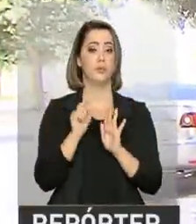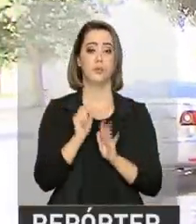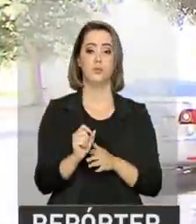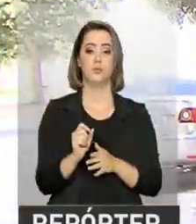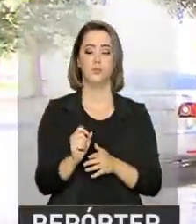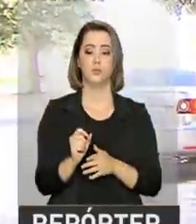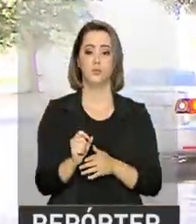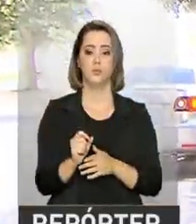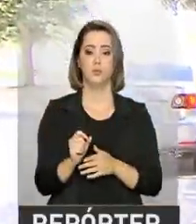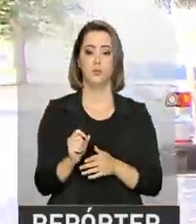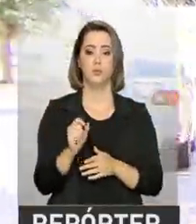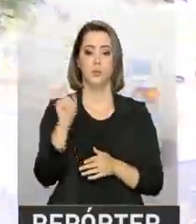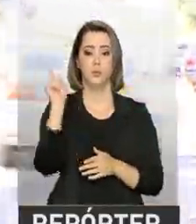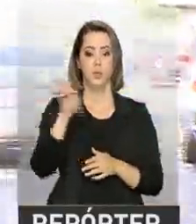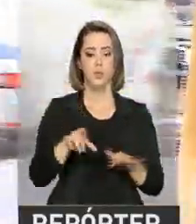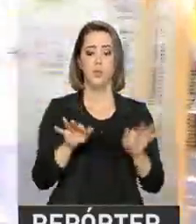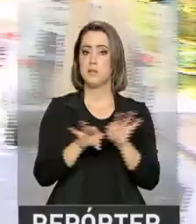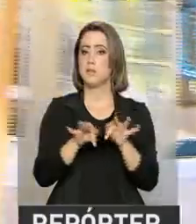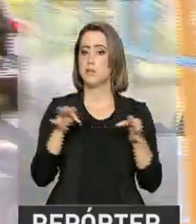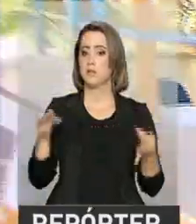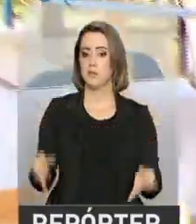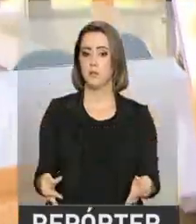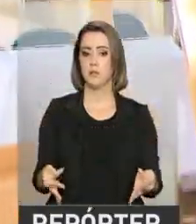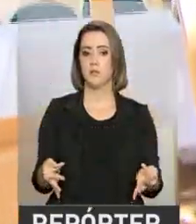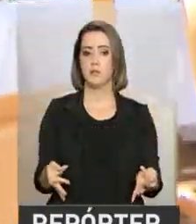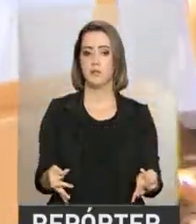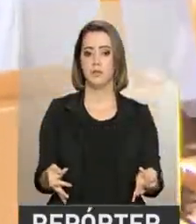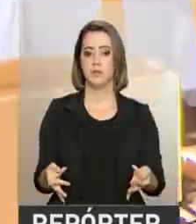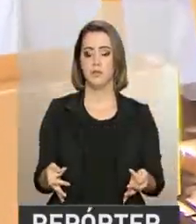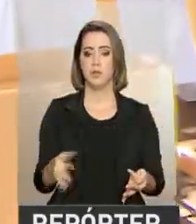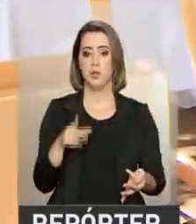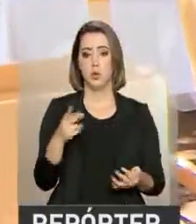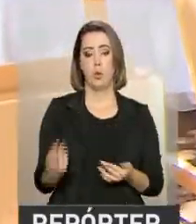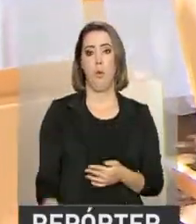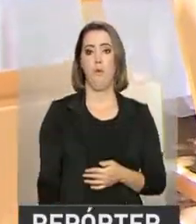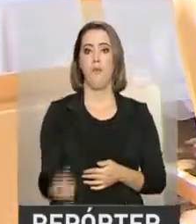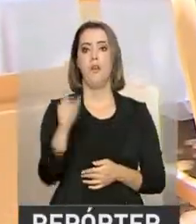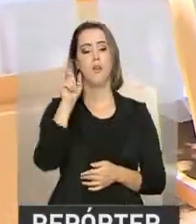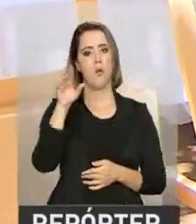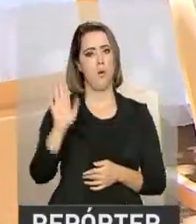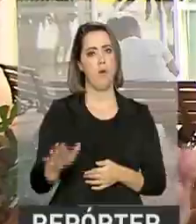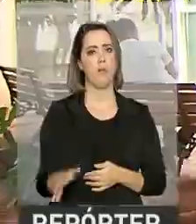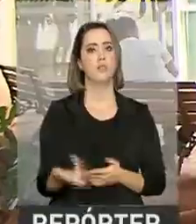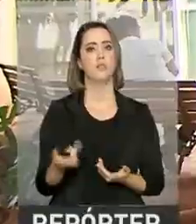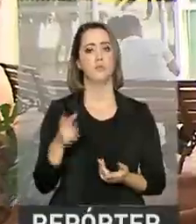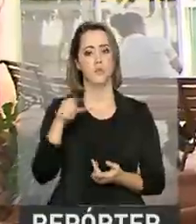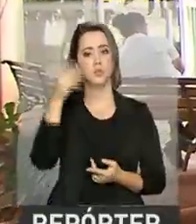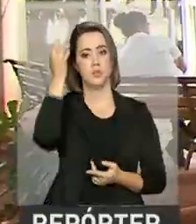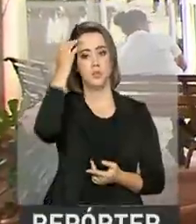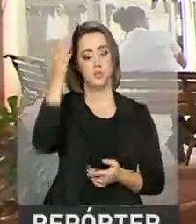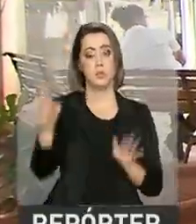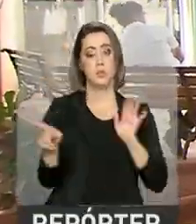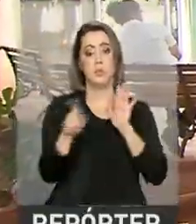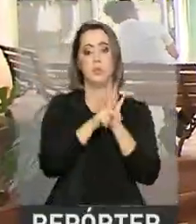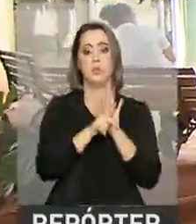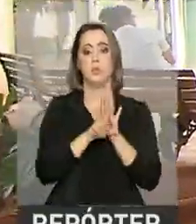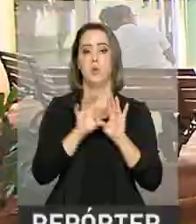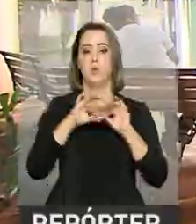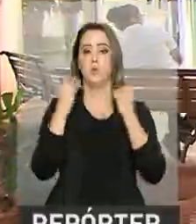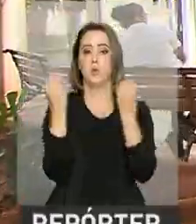componente sempre de hidráulica então o custo é baixo ea manutenção é muito fácil a própria comunidade ela